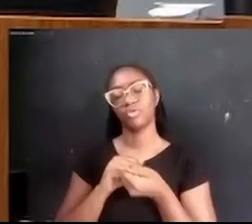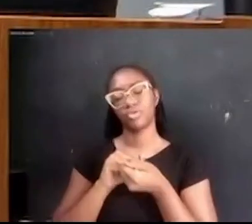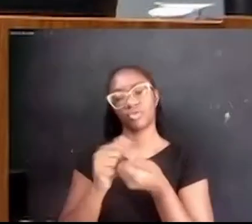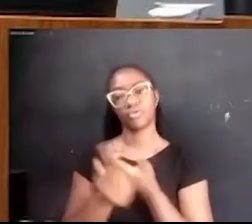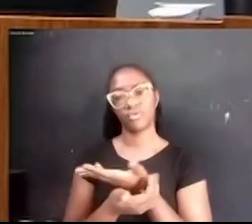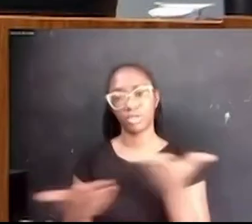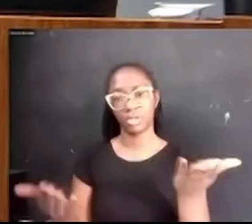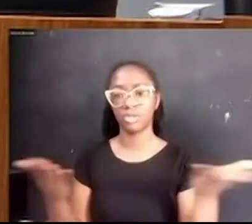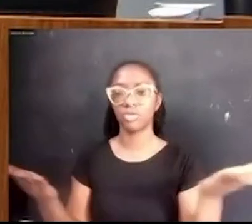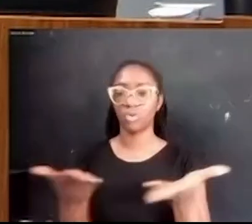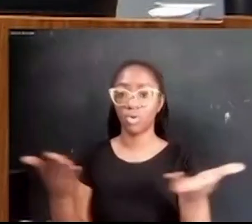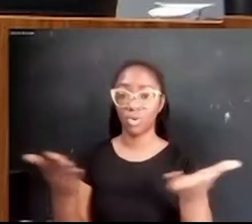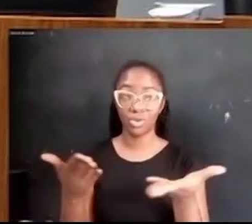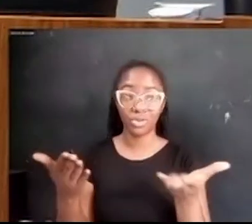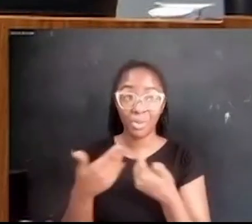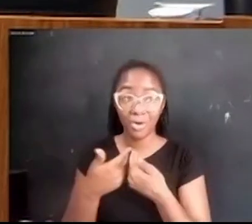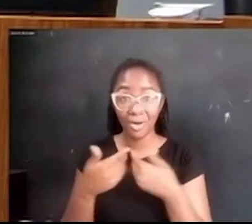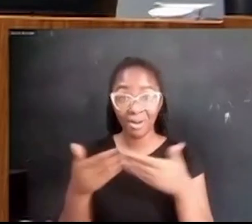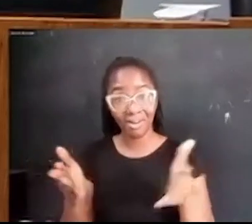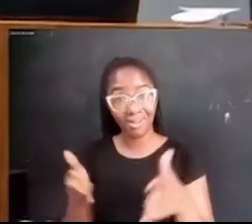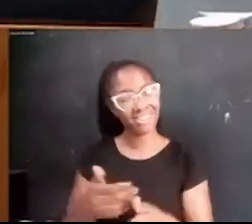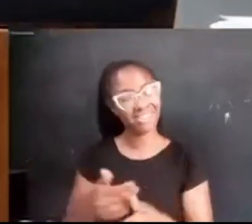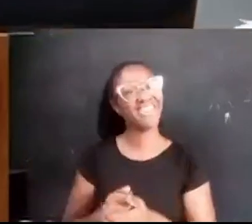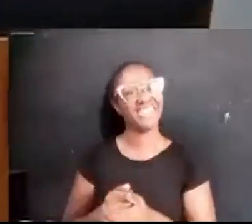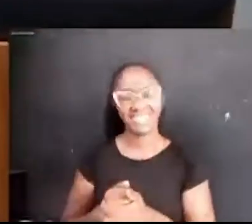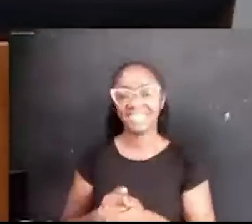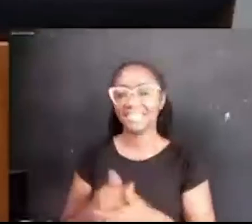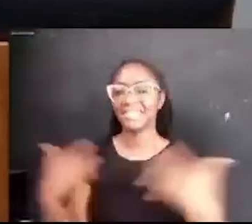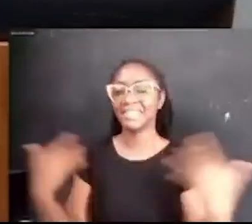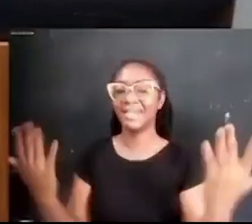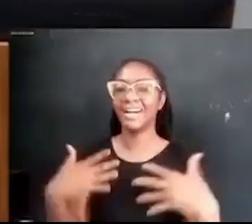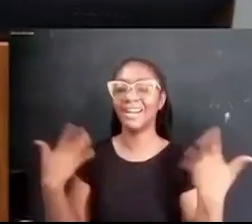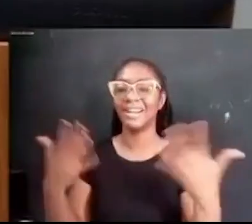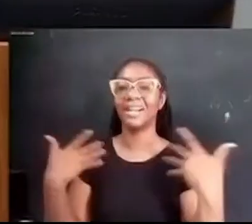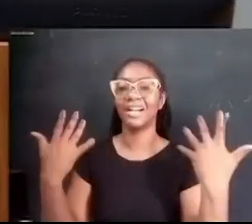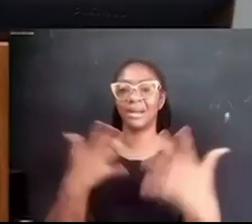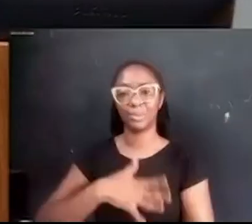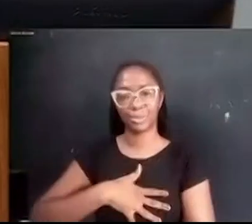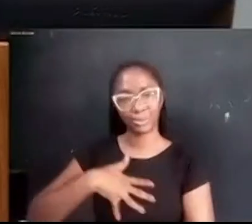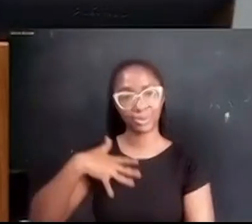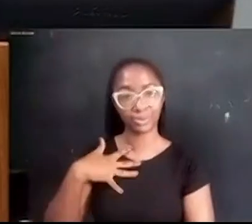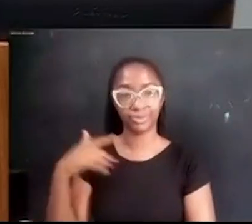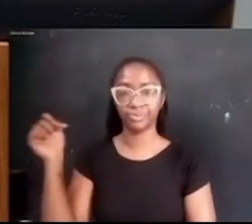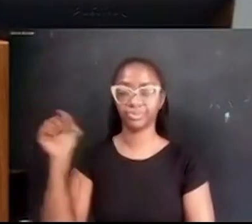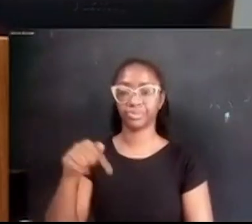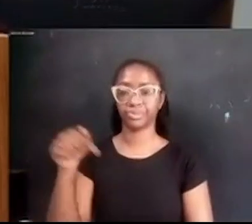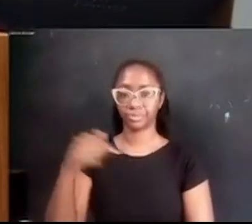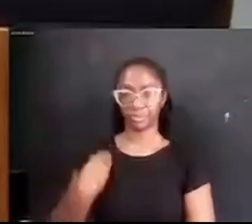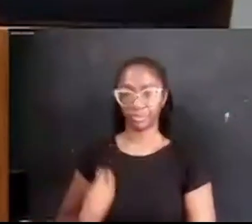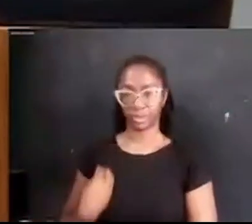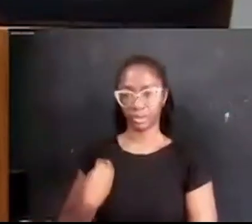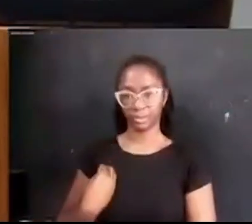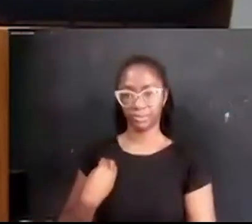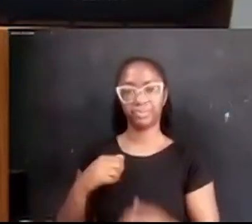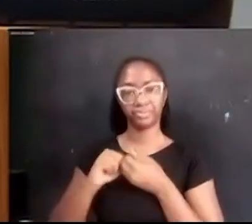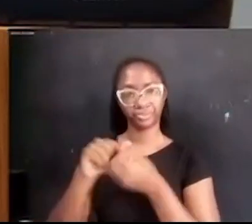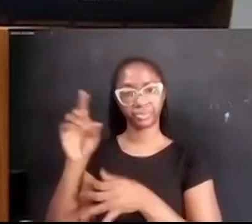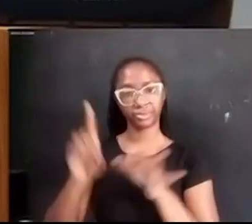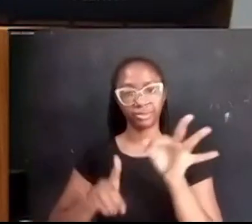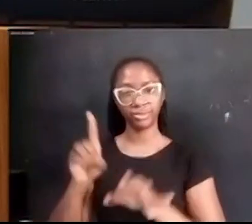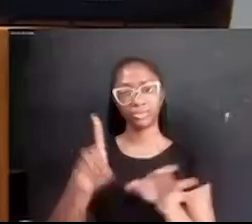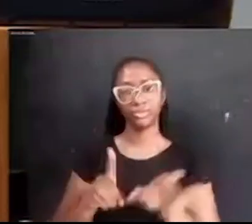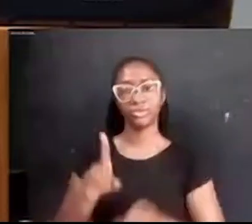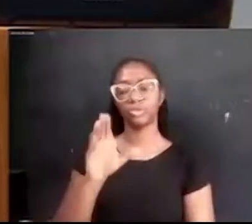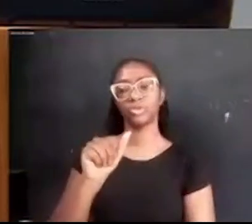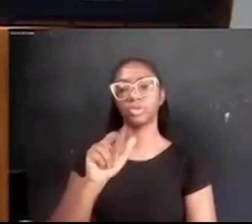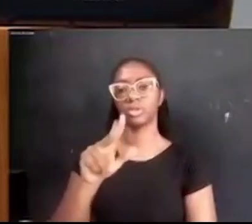minha estreia. E me dá uma grande alegria estar aqui com o desembargador Carlos Francisco, que